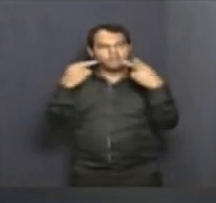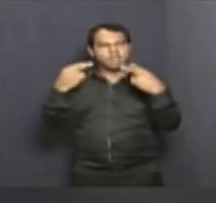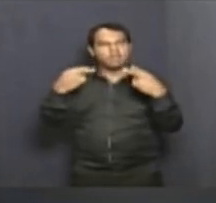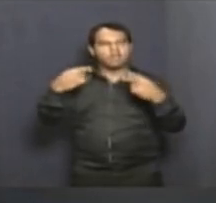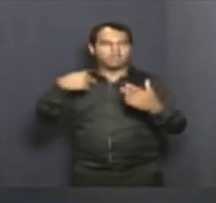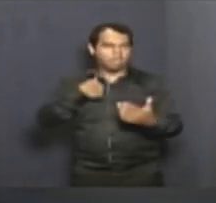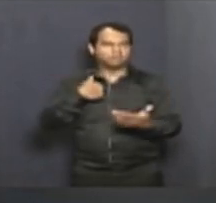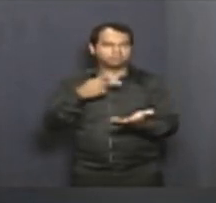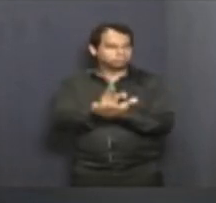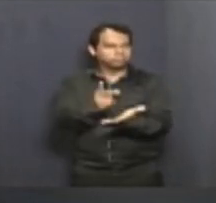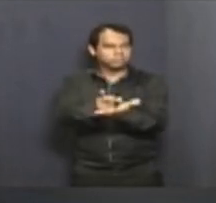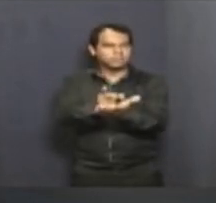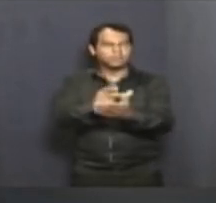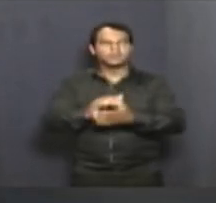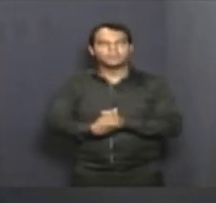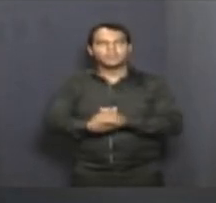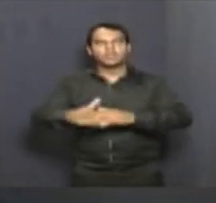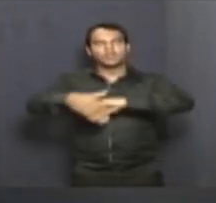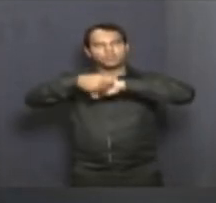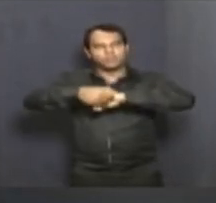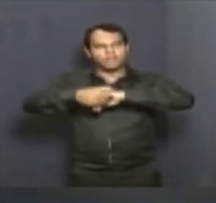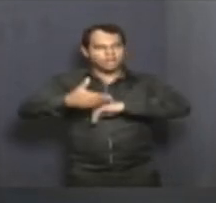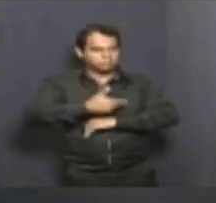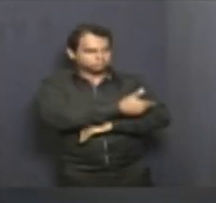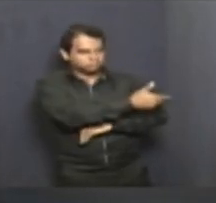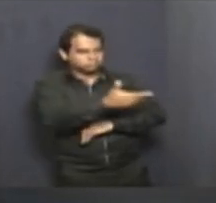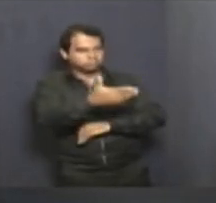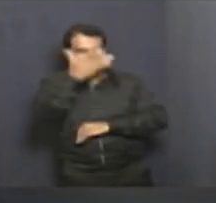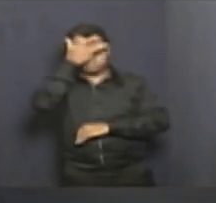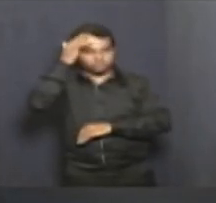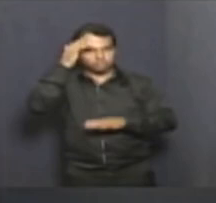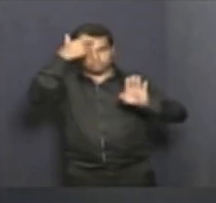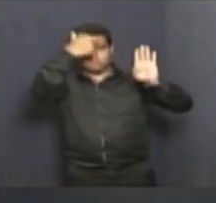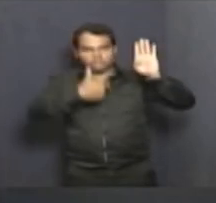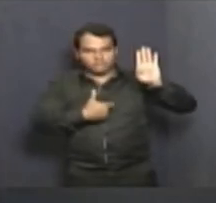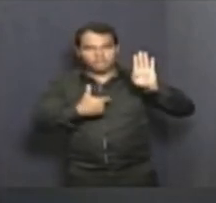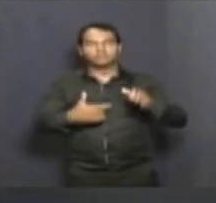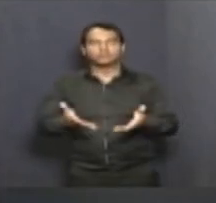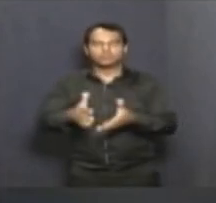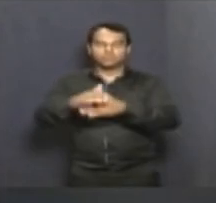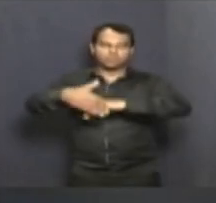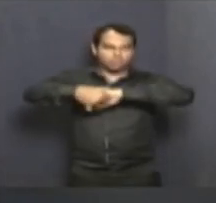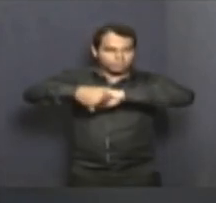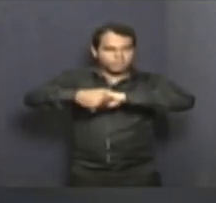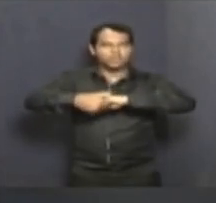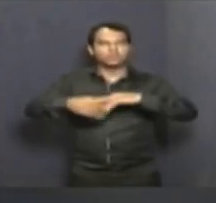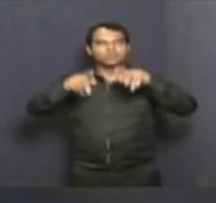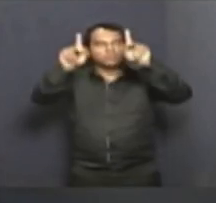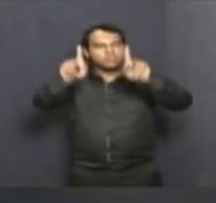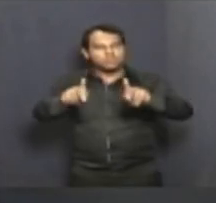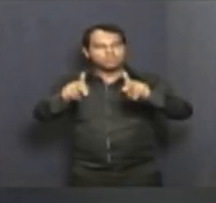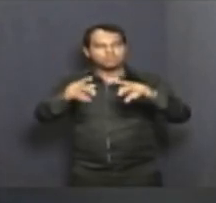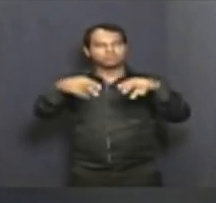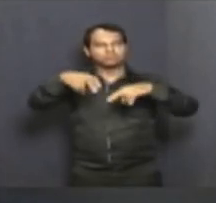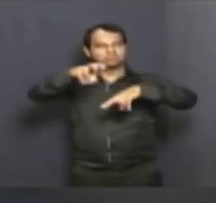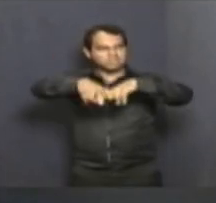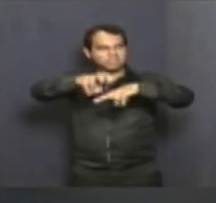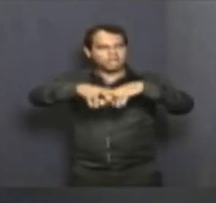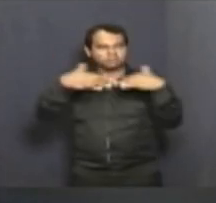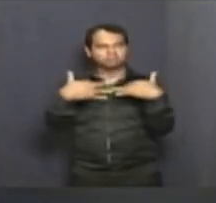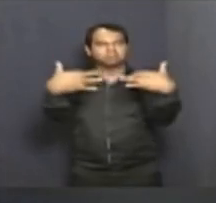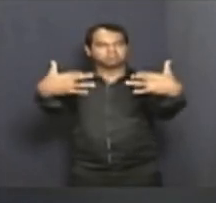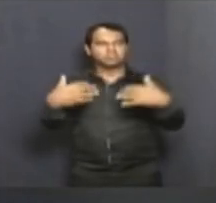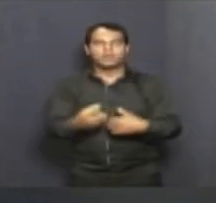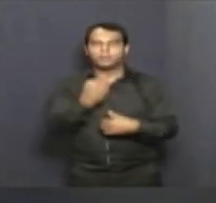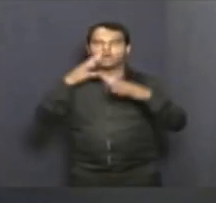acompanhando quero cumprimentar os candidatos aqui presentes público presente a todos aqui o meu boa noite a todos